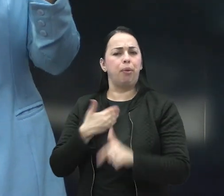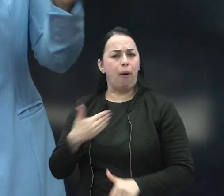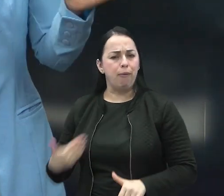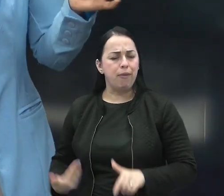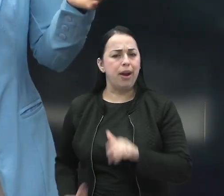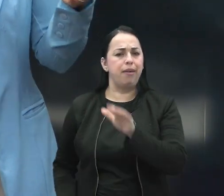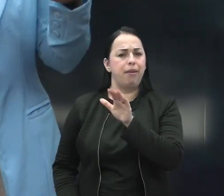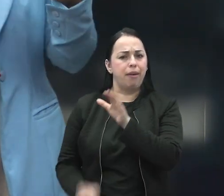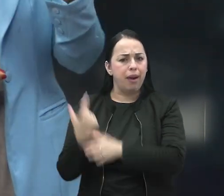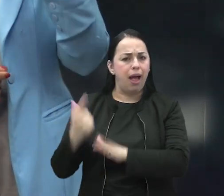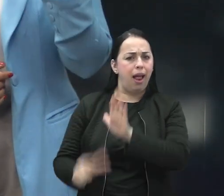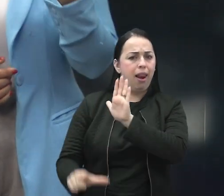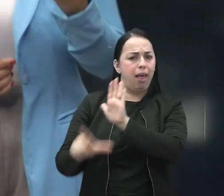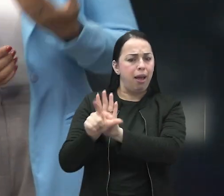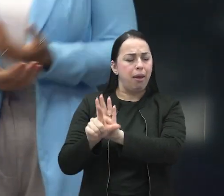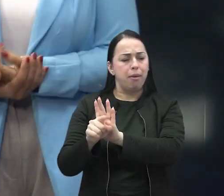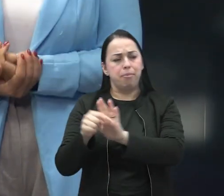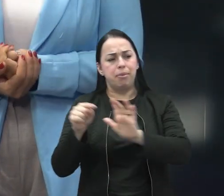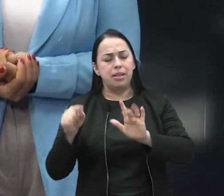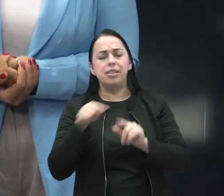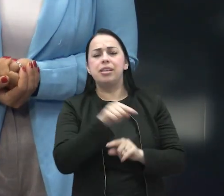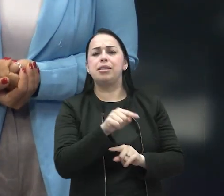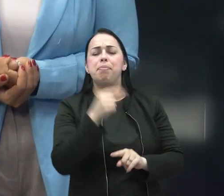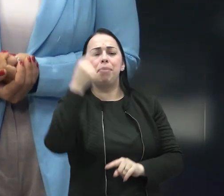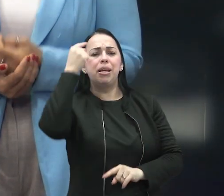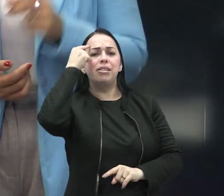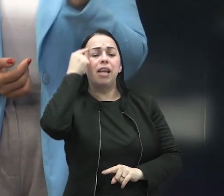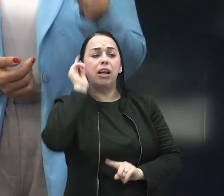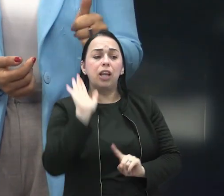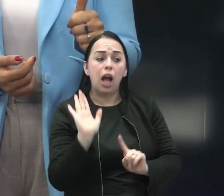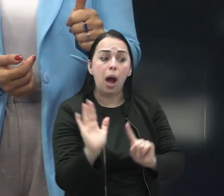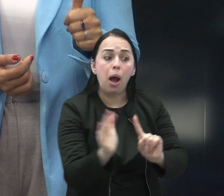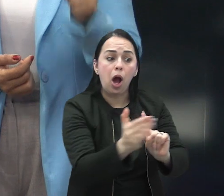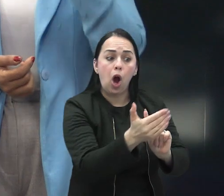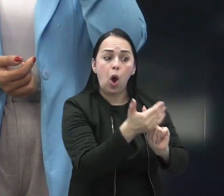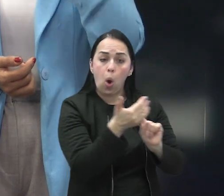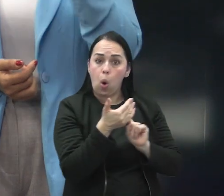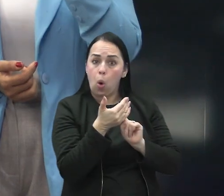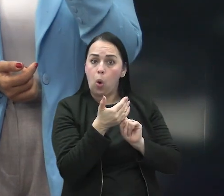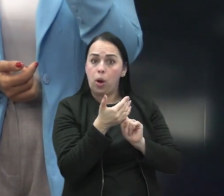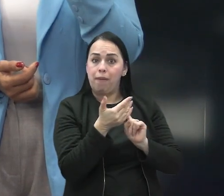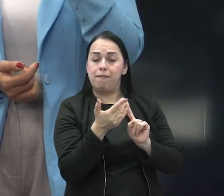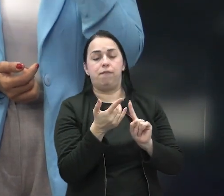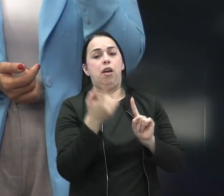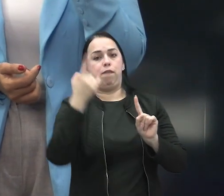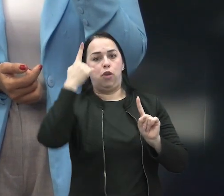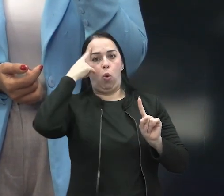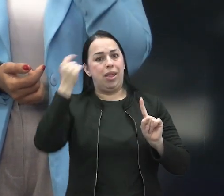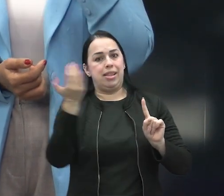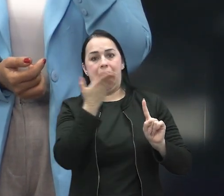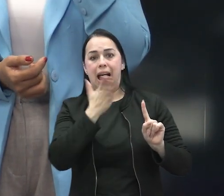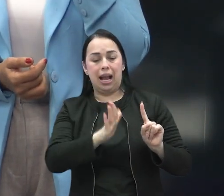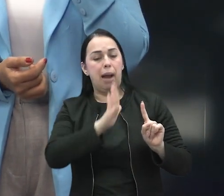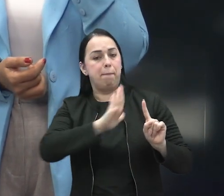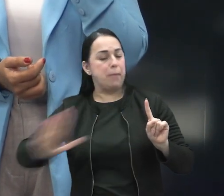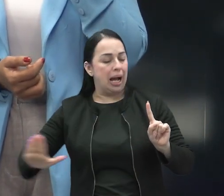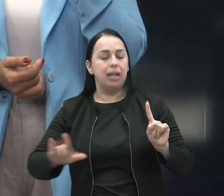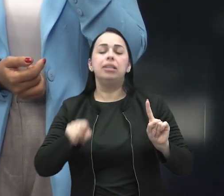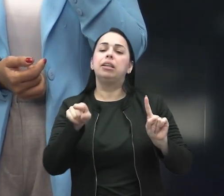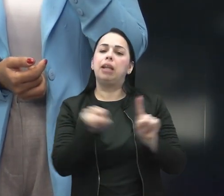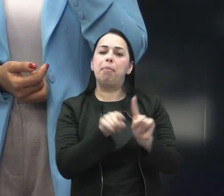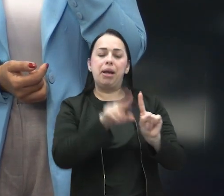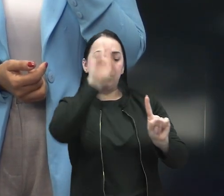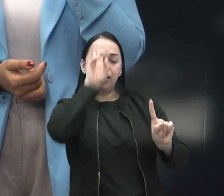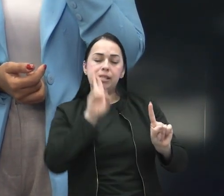em políticas públicas, é preciso pensar na proteção contra a violência e garantir que os direitos sejam